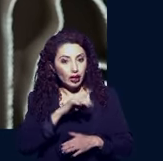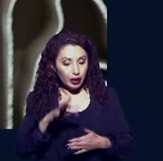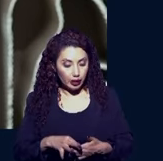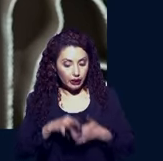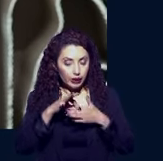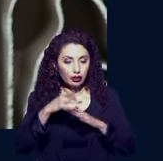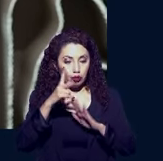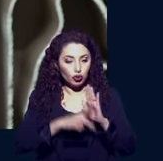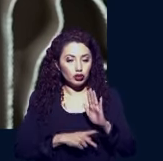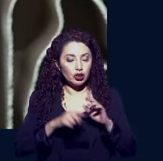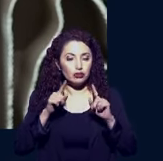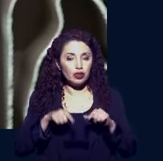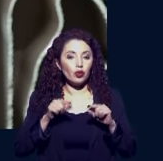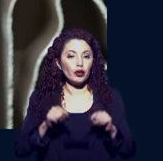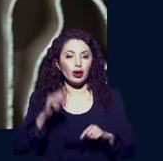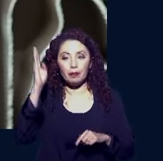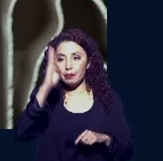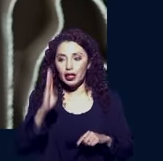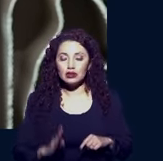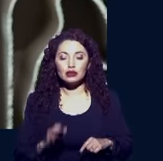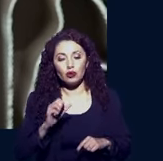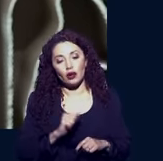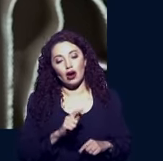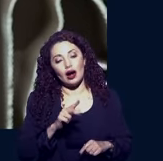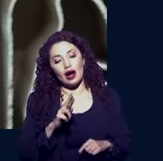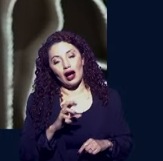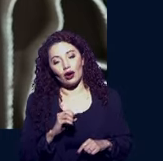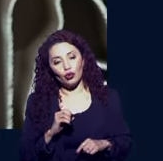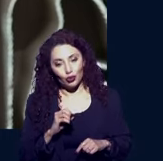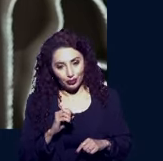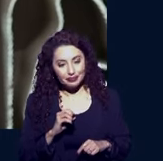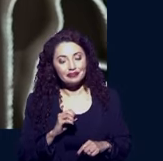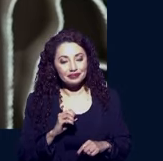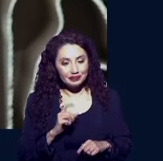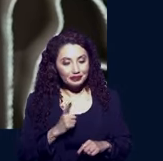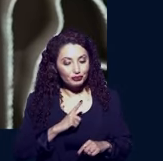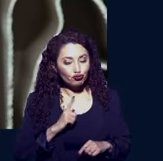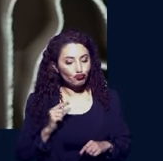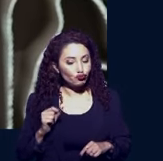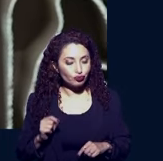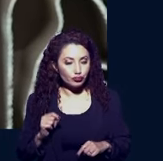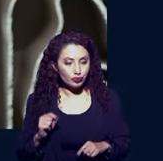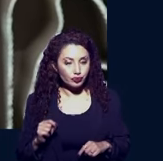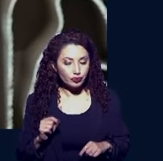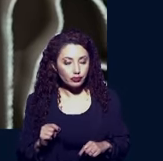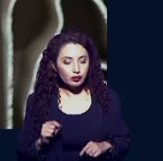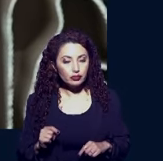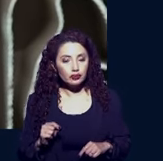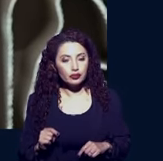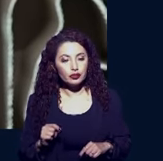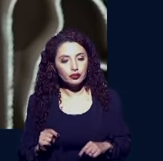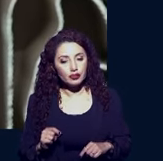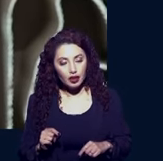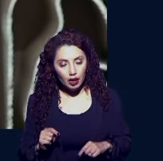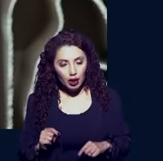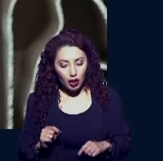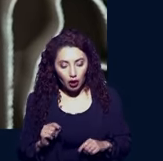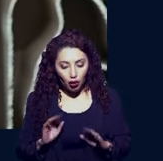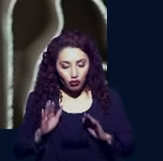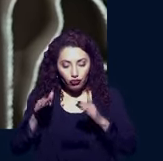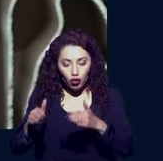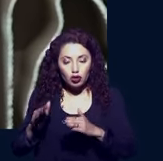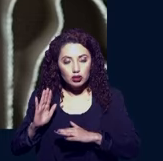que era o projeto da Brasil Agro né Eh e que tinha uma uma vertente de crescimento muito voltada para